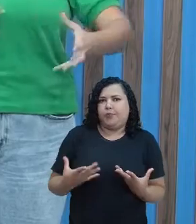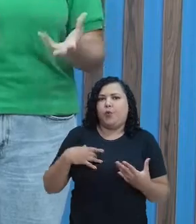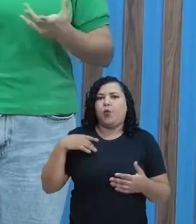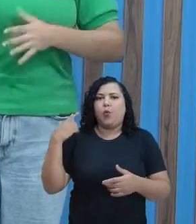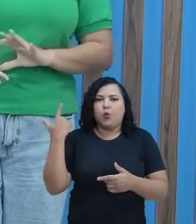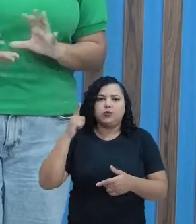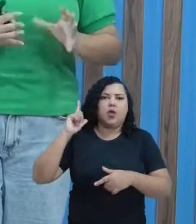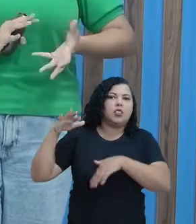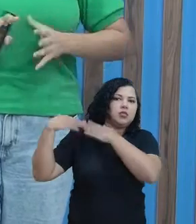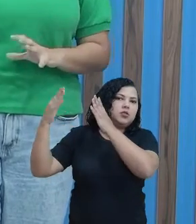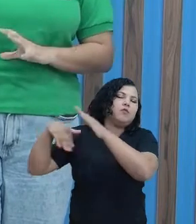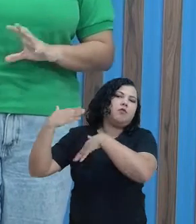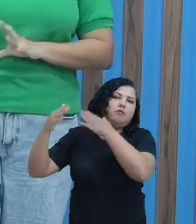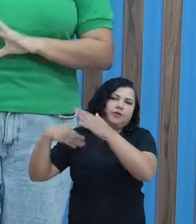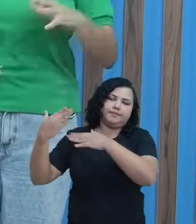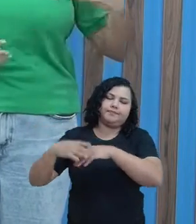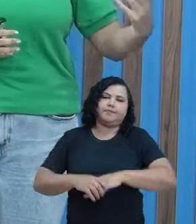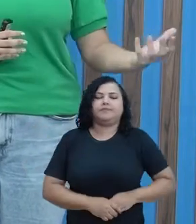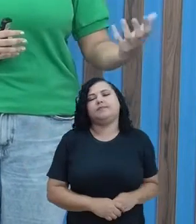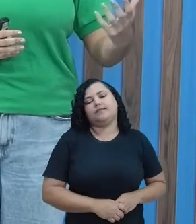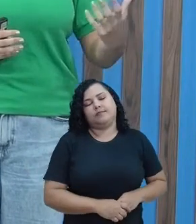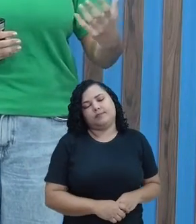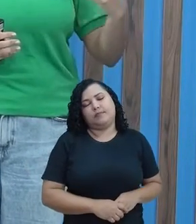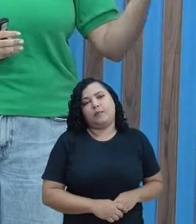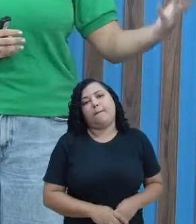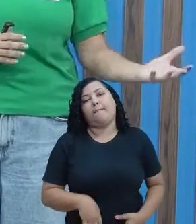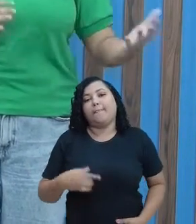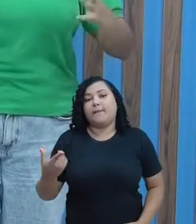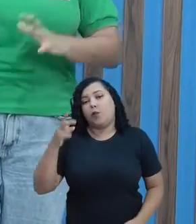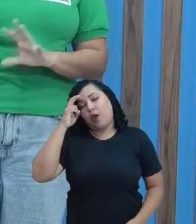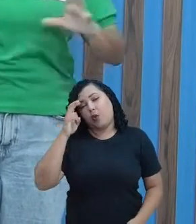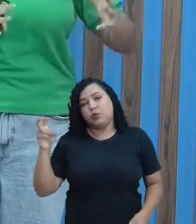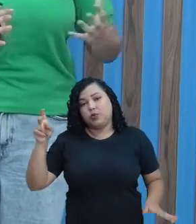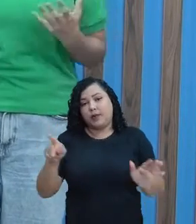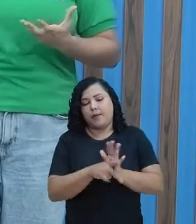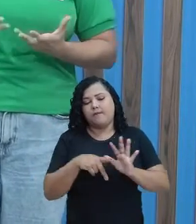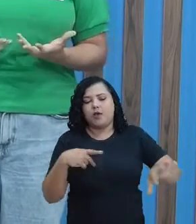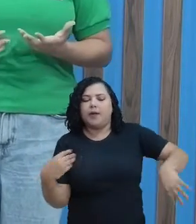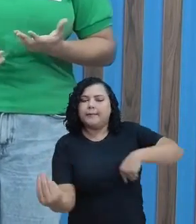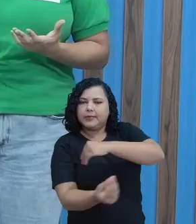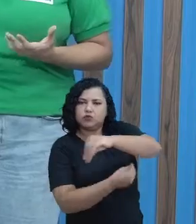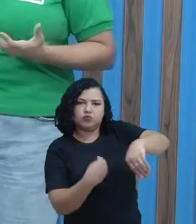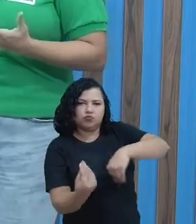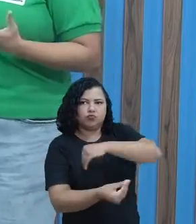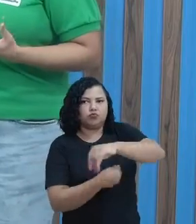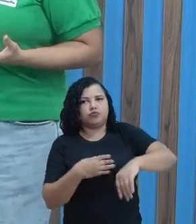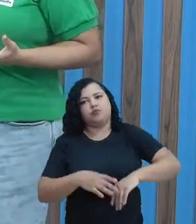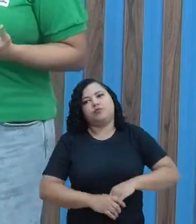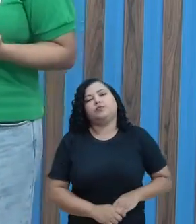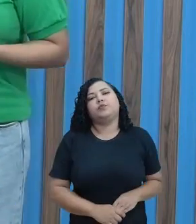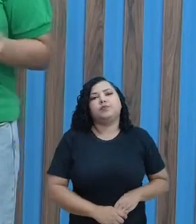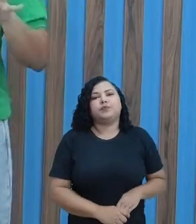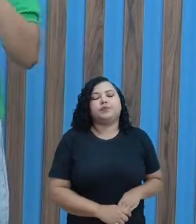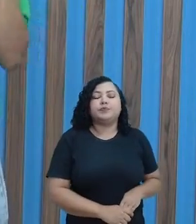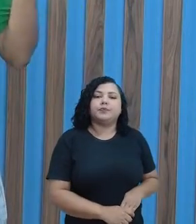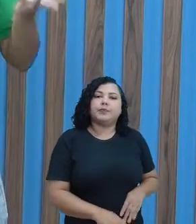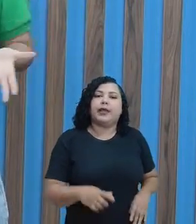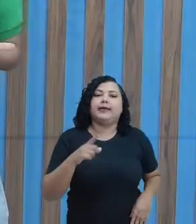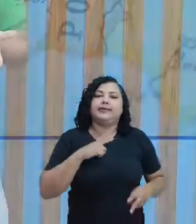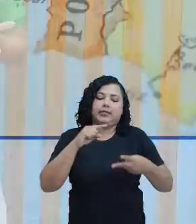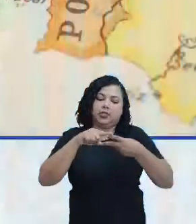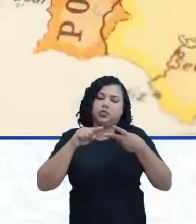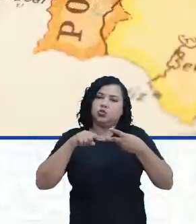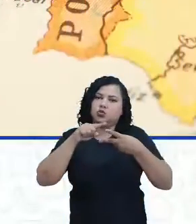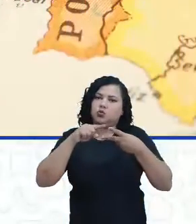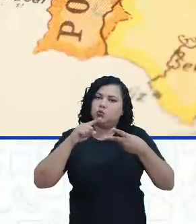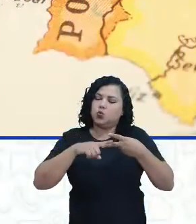assim que as culturas de dominado e dominante vão se misturando, né? Existem duas